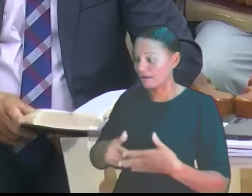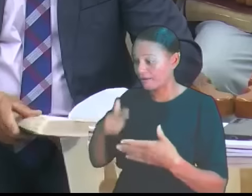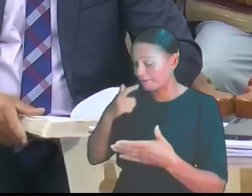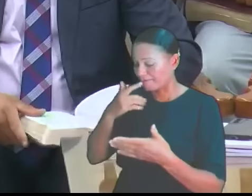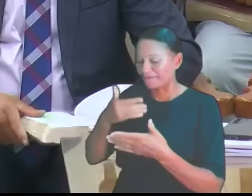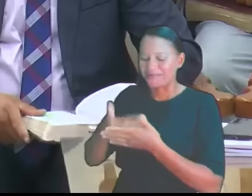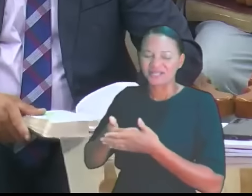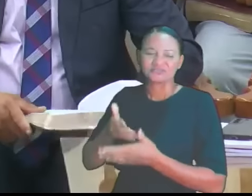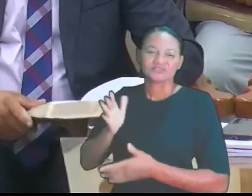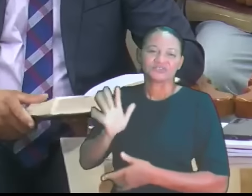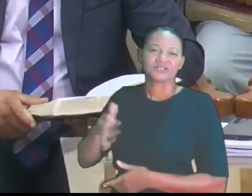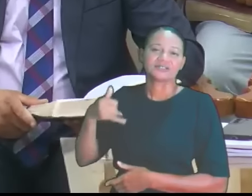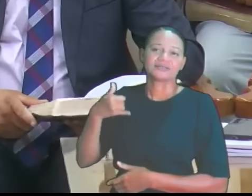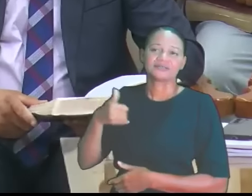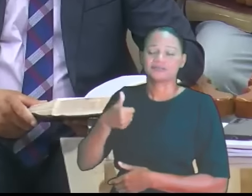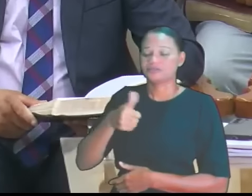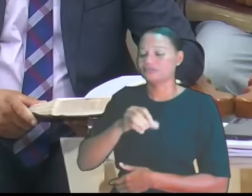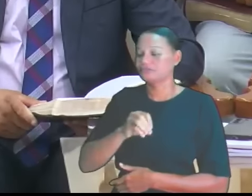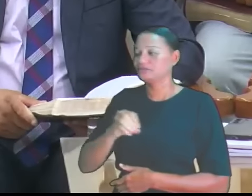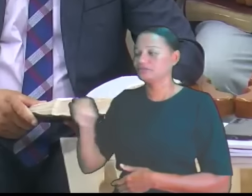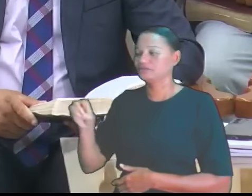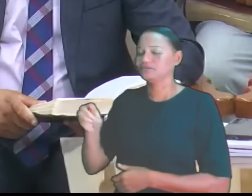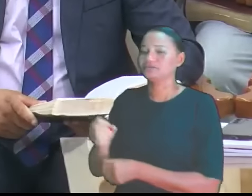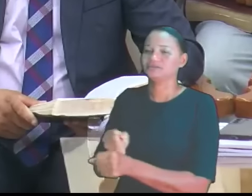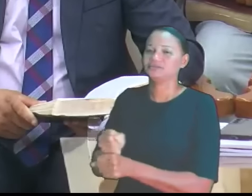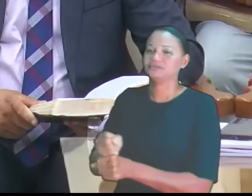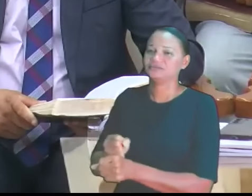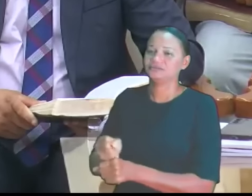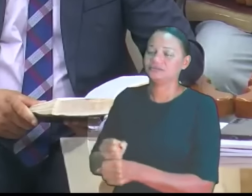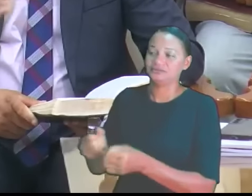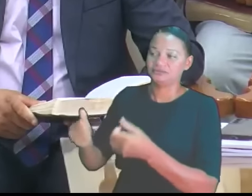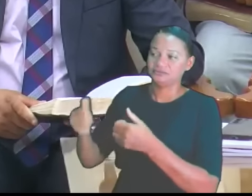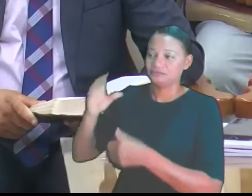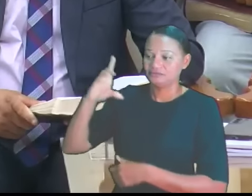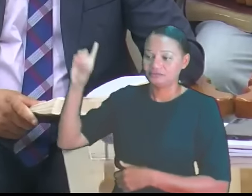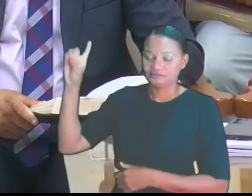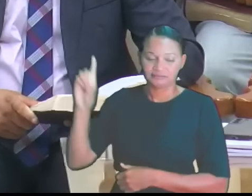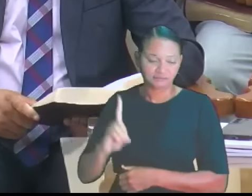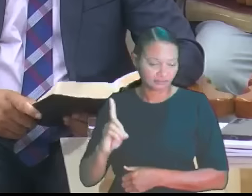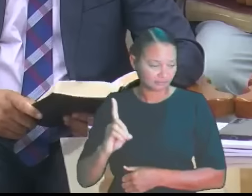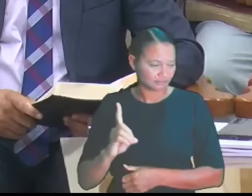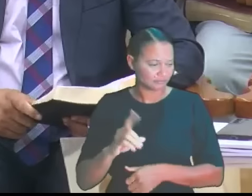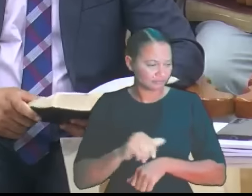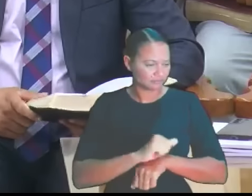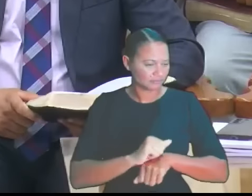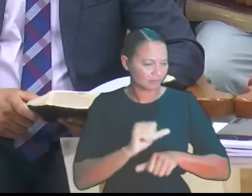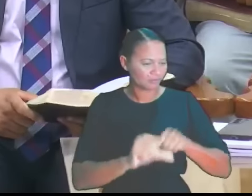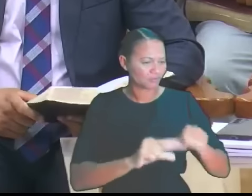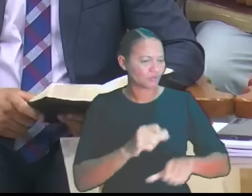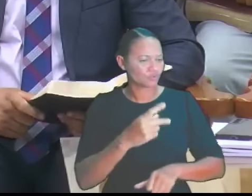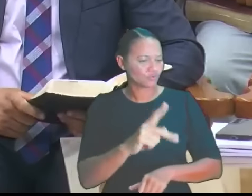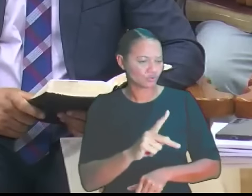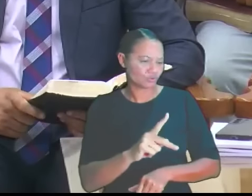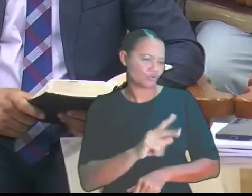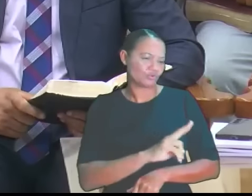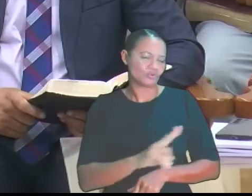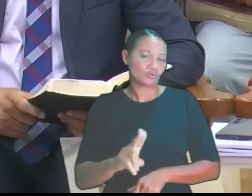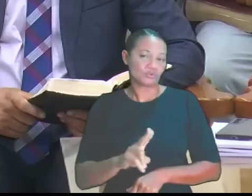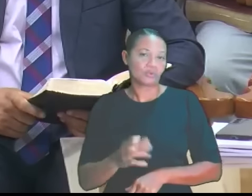anos, Deus chegou para ele e disse assim: Abraão, muda teu nome. Até então era